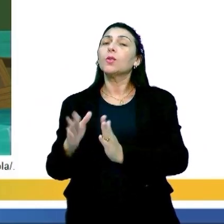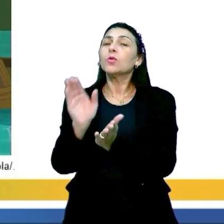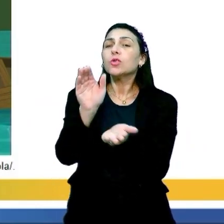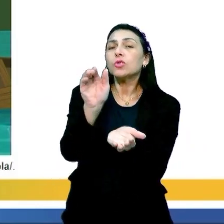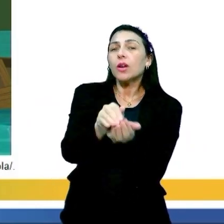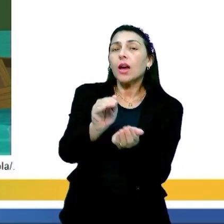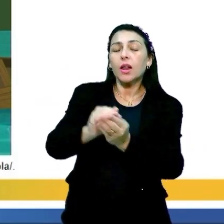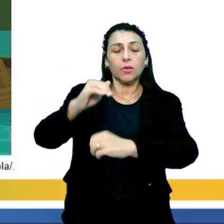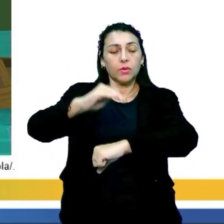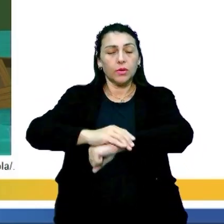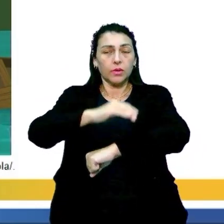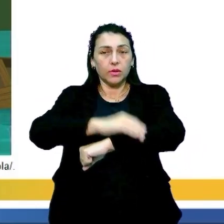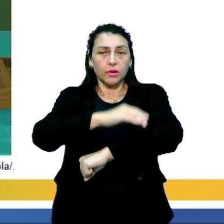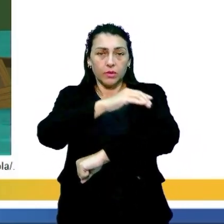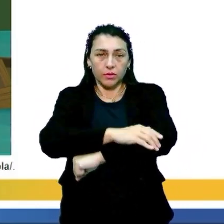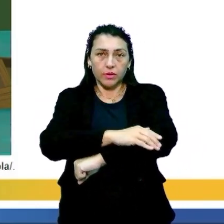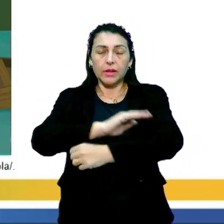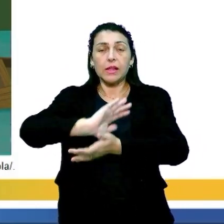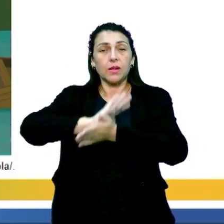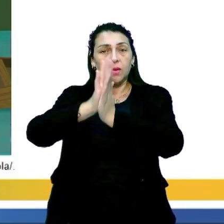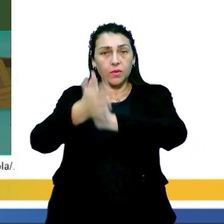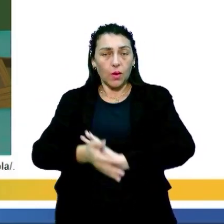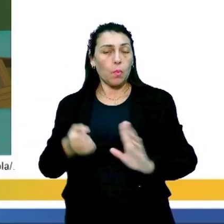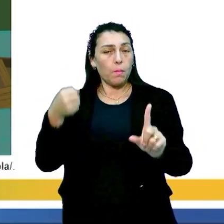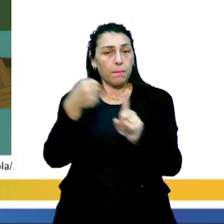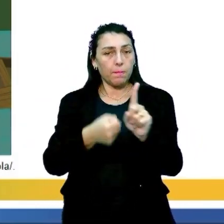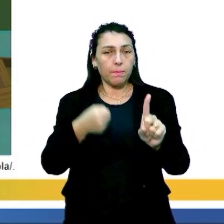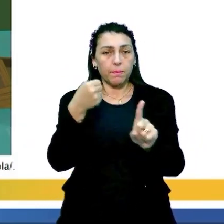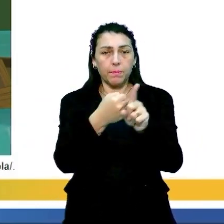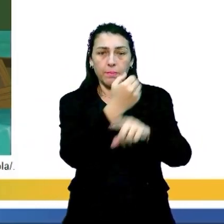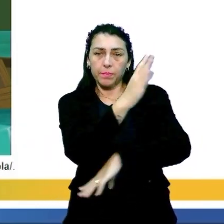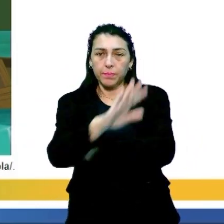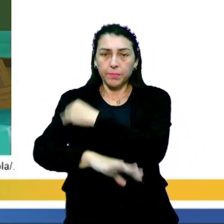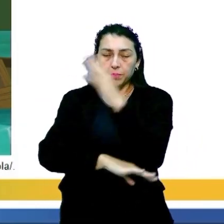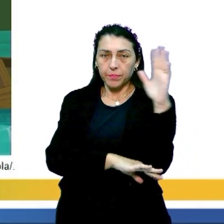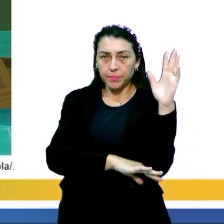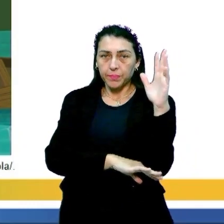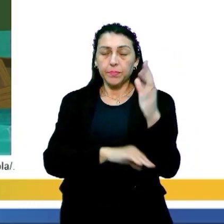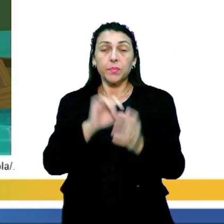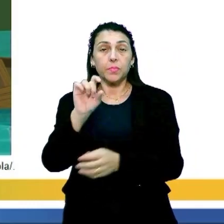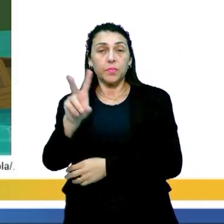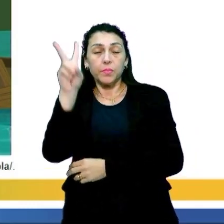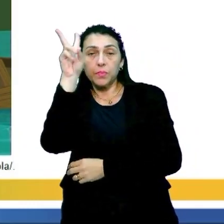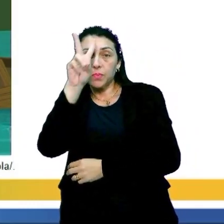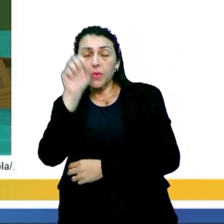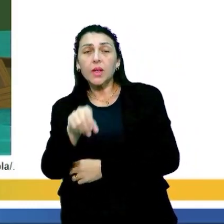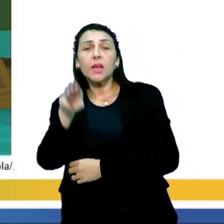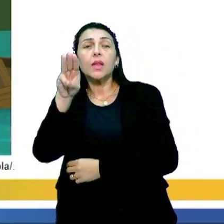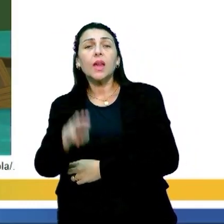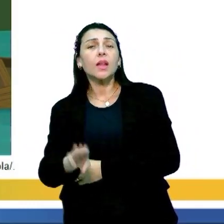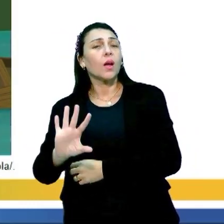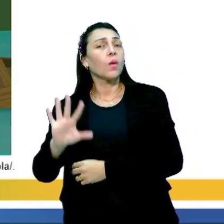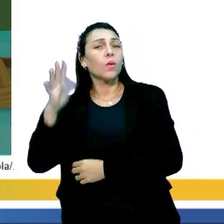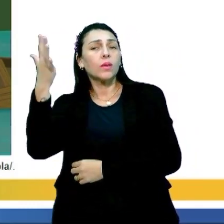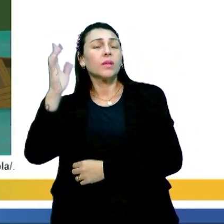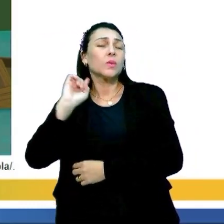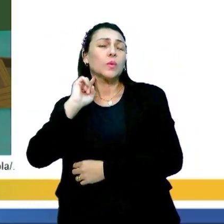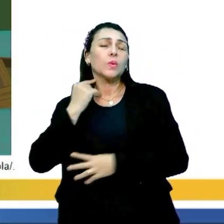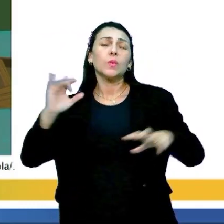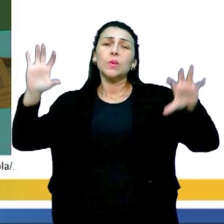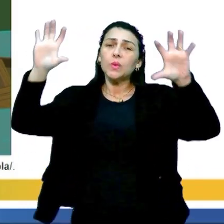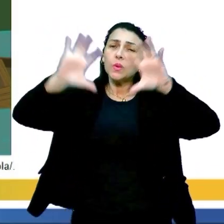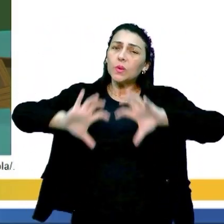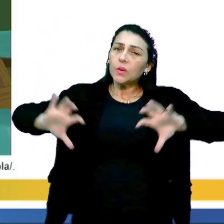de uma forma geral, está sendo destruído. Isso é um impacto ambiental. Só para lembrar quem é que está provocando poluição, quem é que